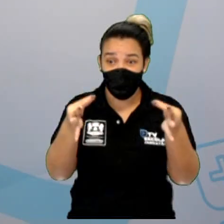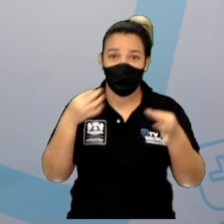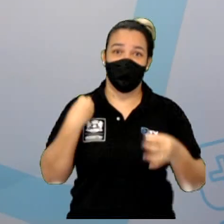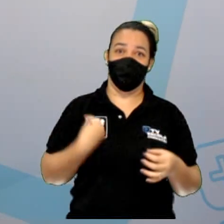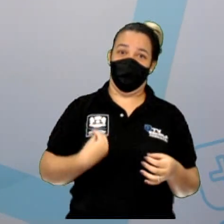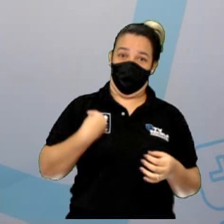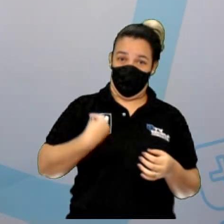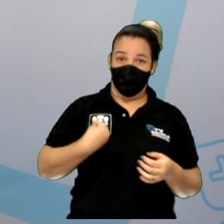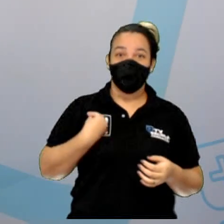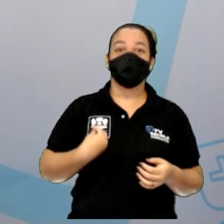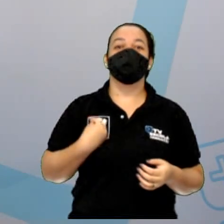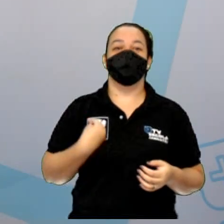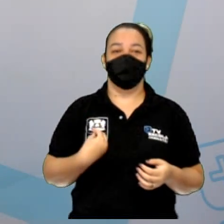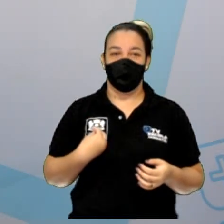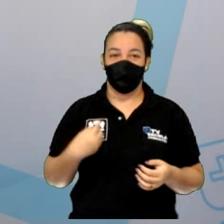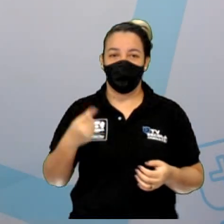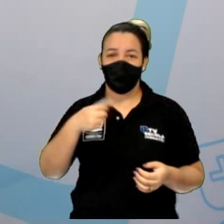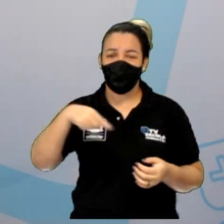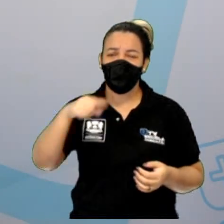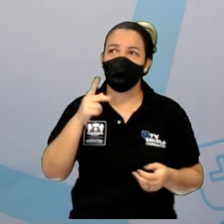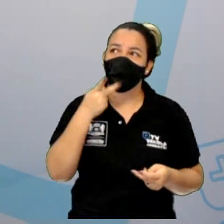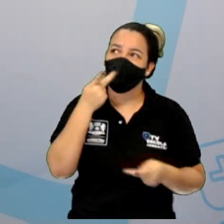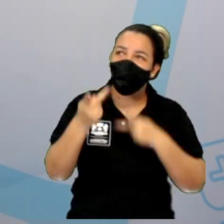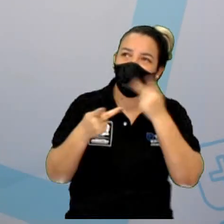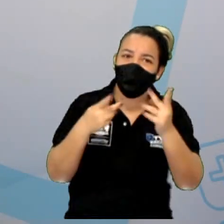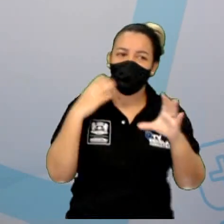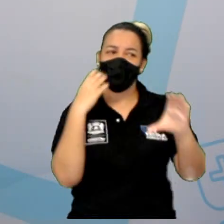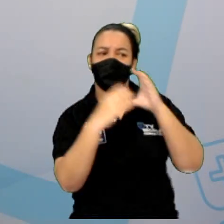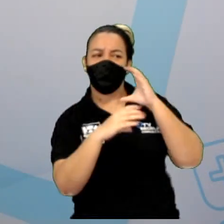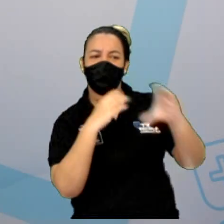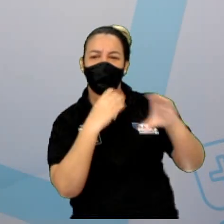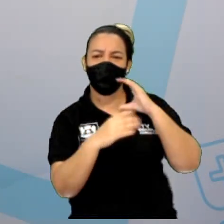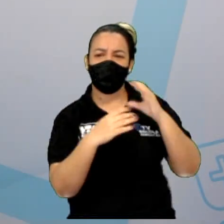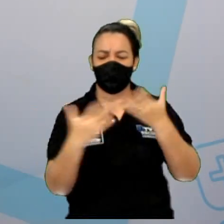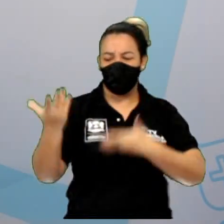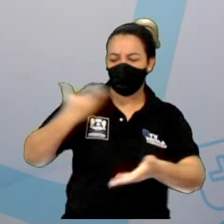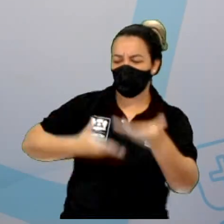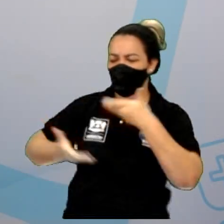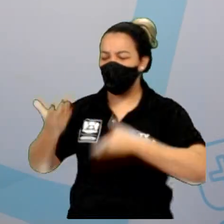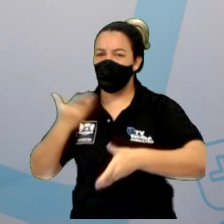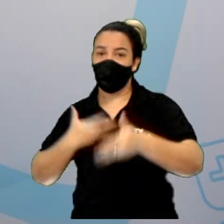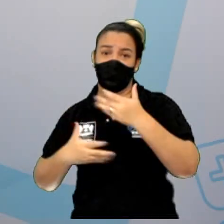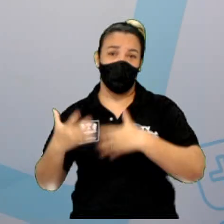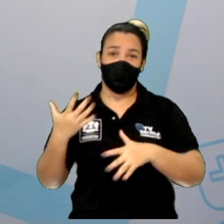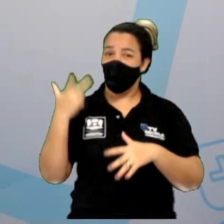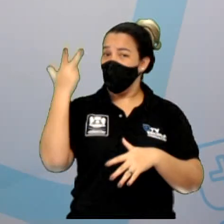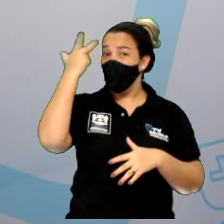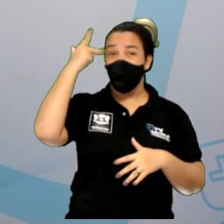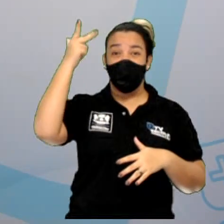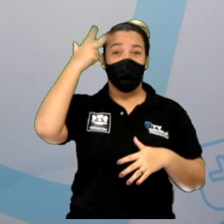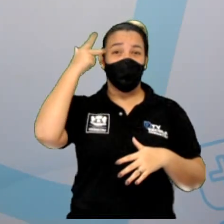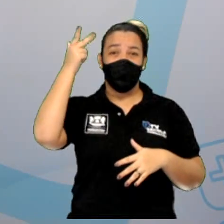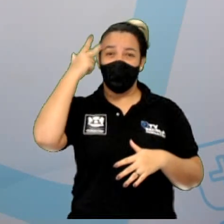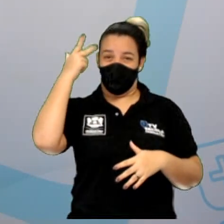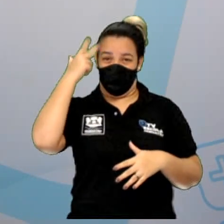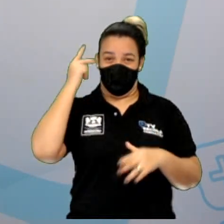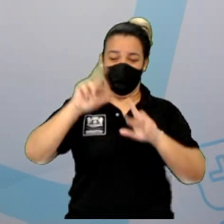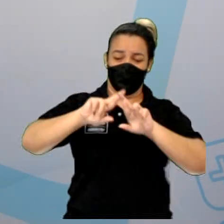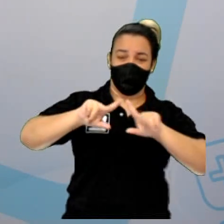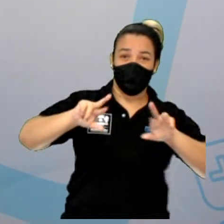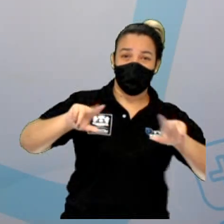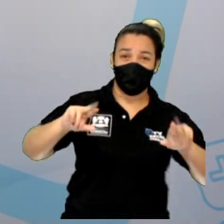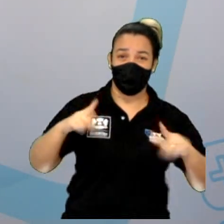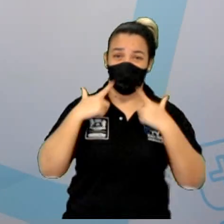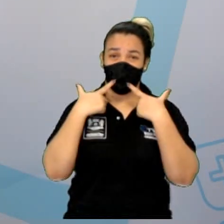assim, quando a gente fala, quando a gente se comunica, quando a gente interage, é bem comum haver essa questão da variação linguística,